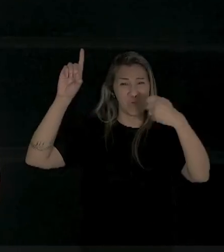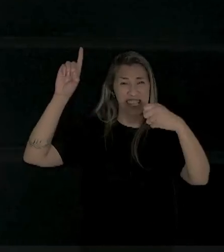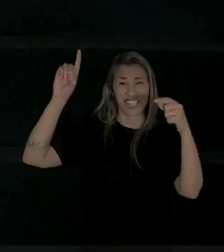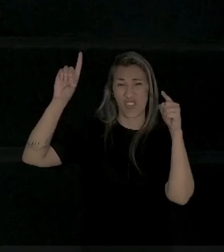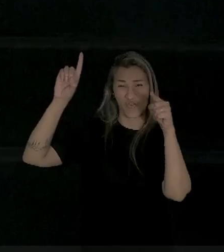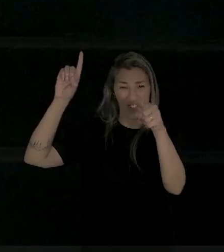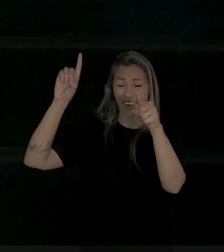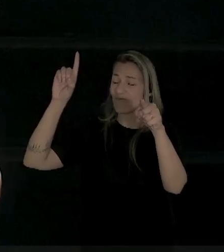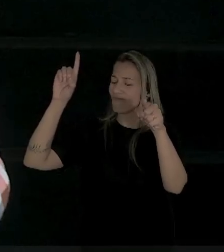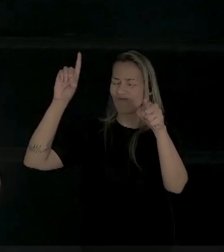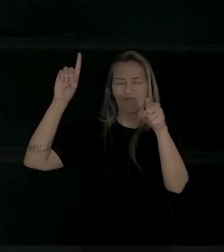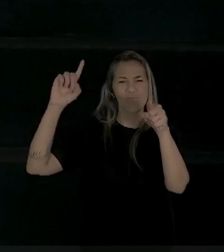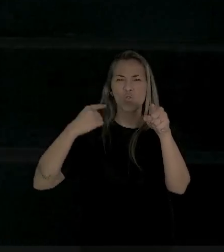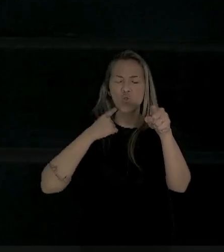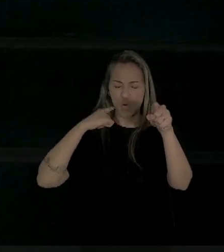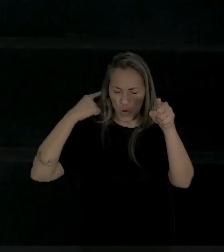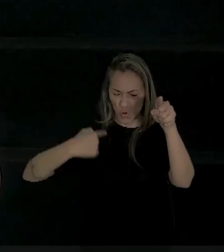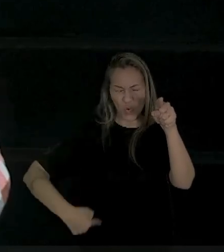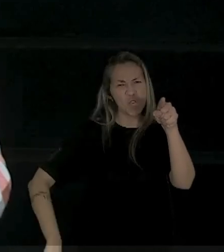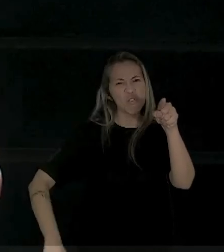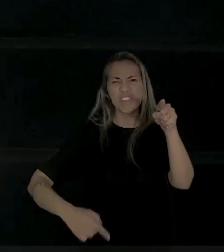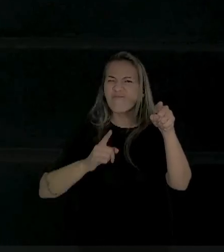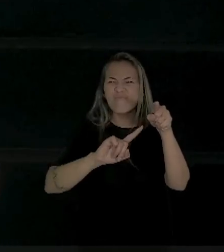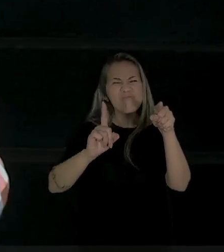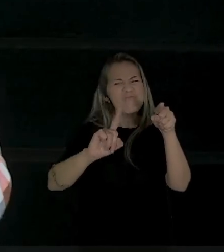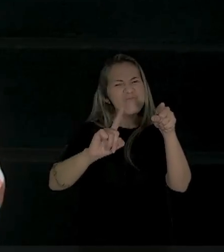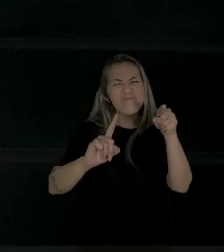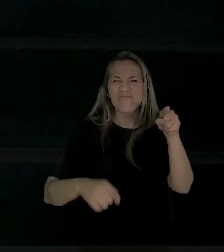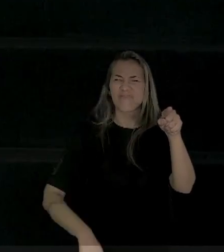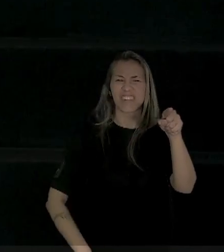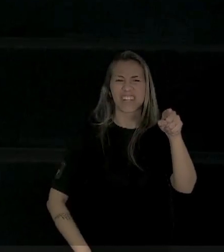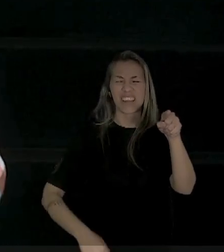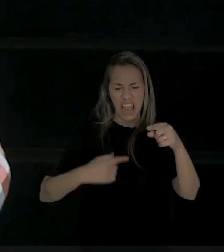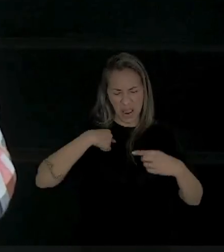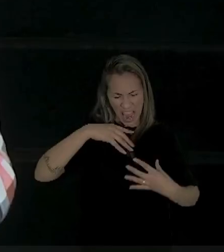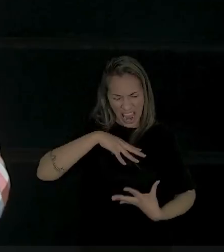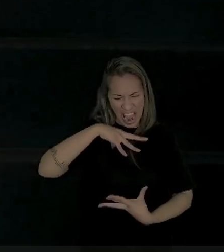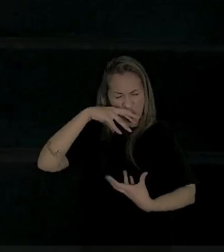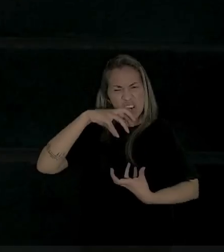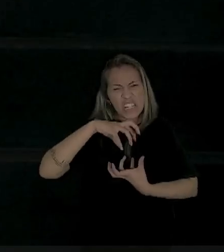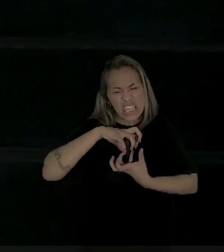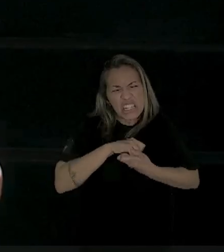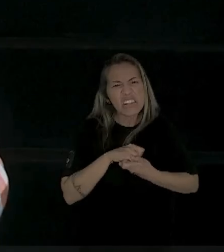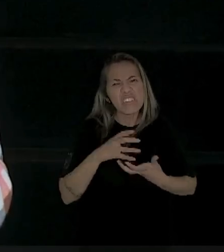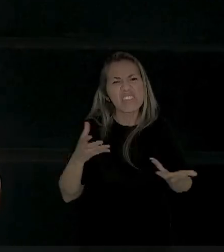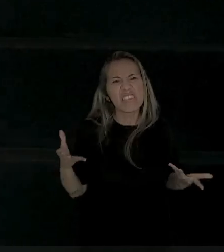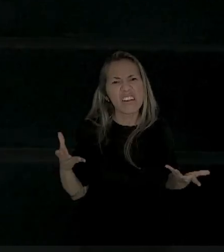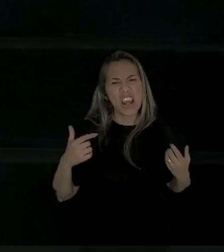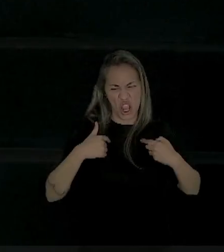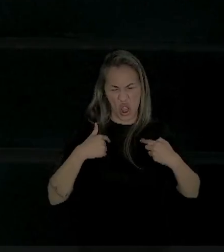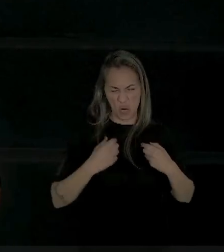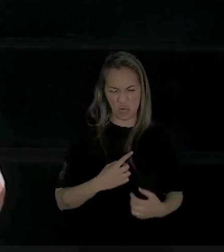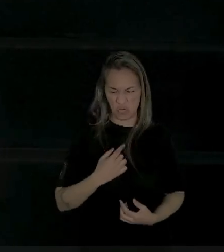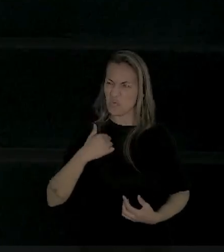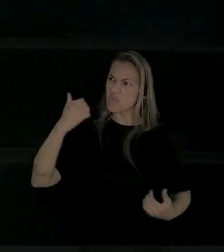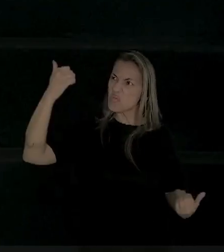somos sujos, nós somos imperfeitos. Essa desgraça do pecado na minha alma me faz querer ser Deus, e eu não sou nada,